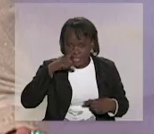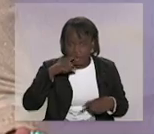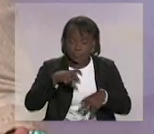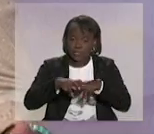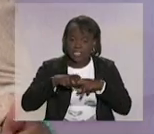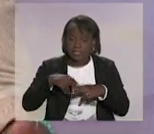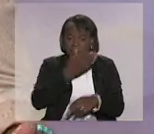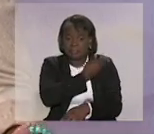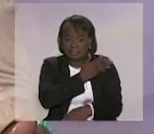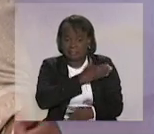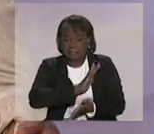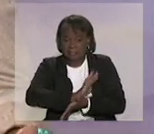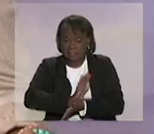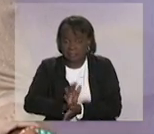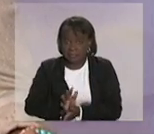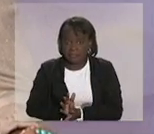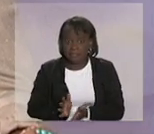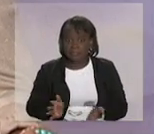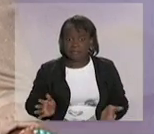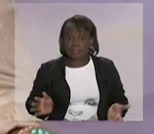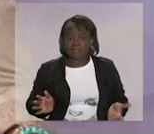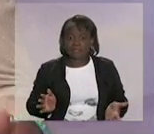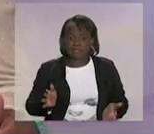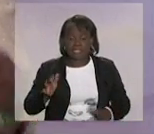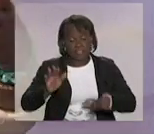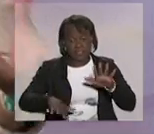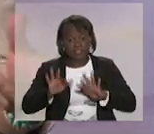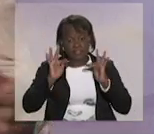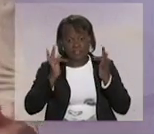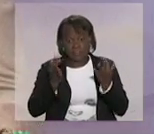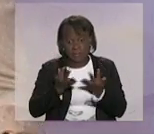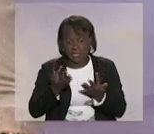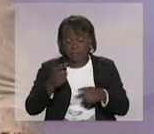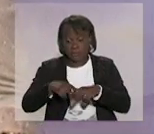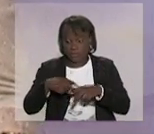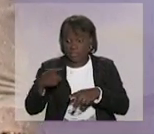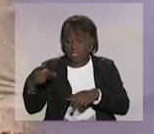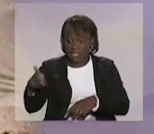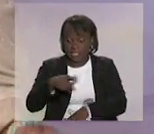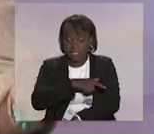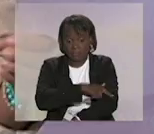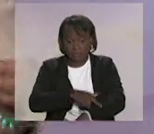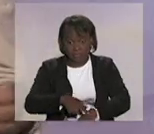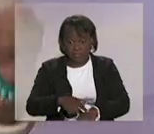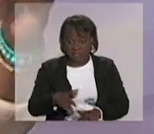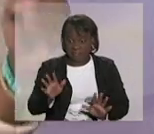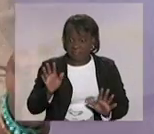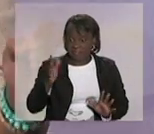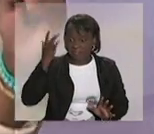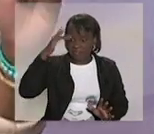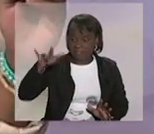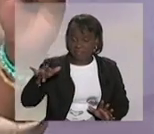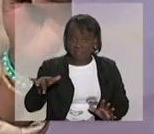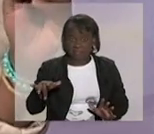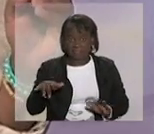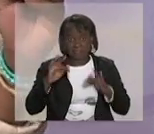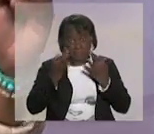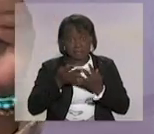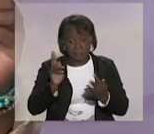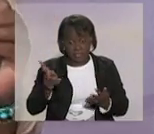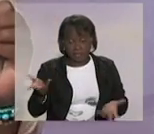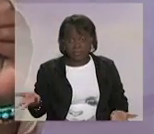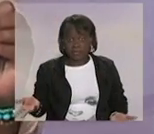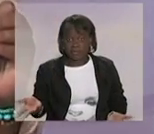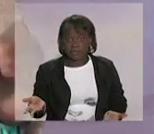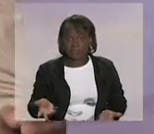gravíssima por conta do preconceito, né, e de repente das suas condutas por parte muito de